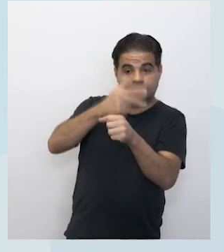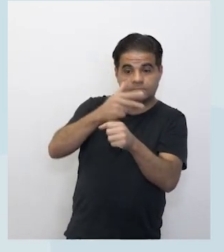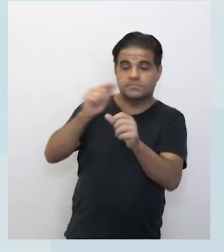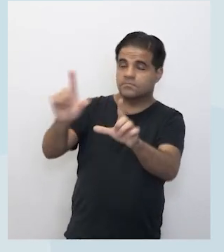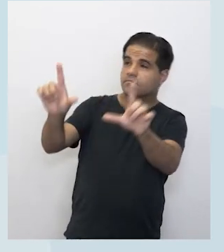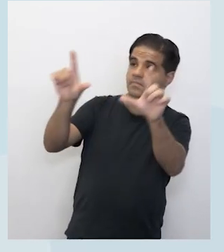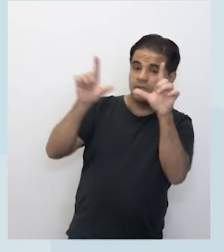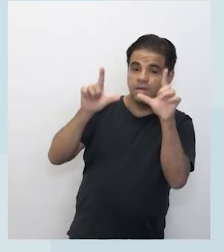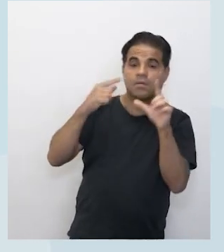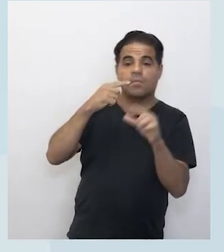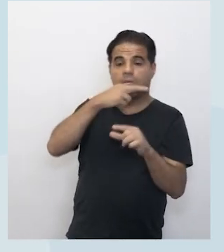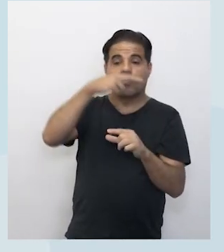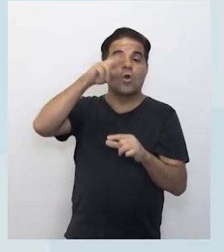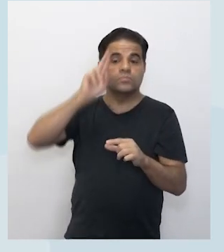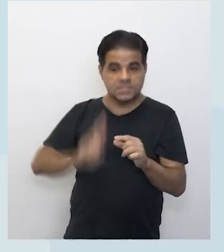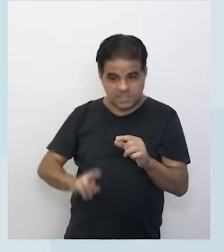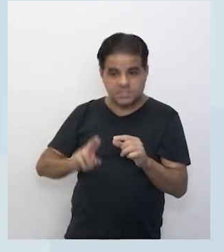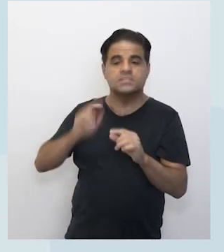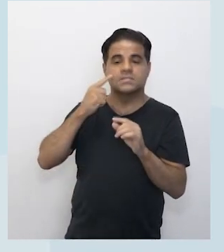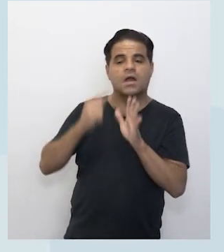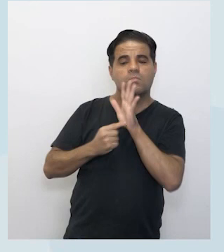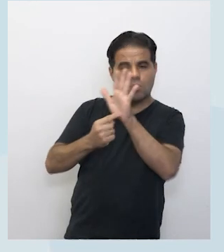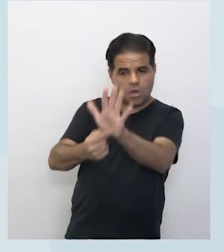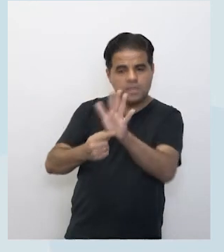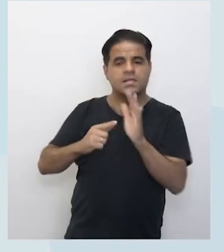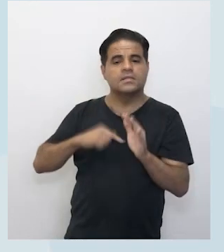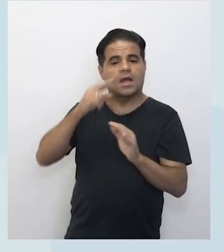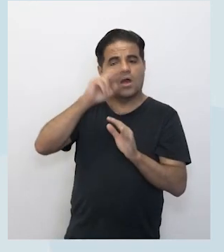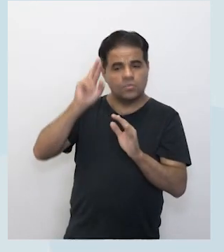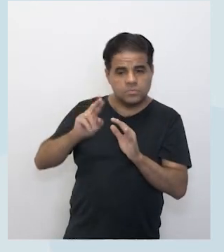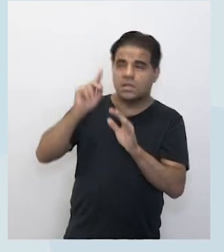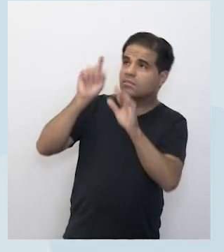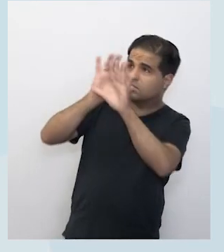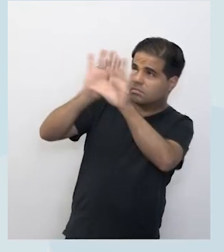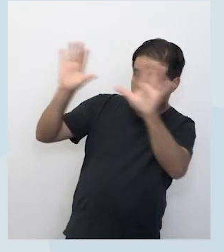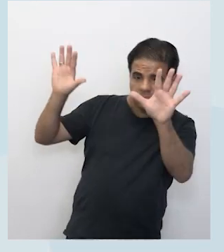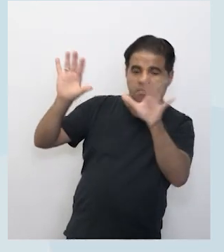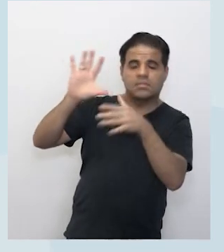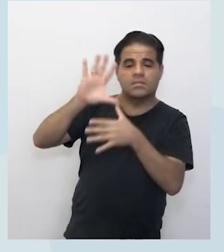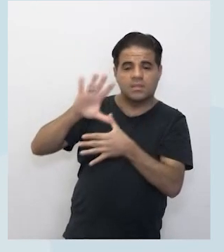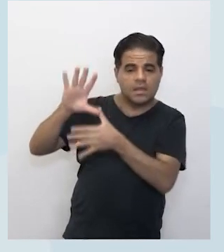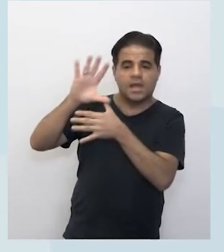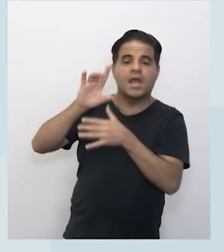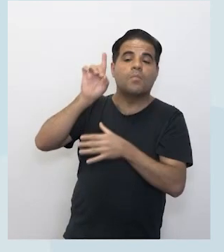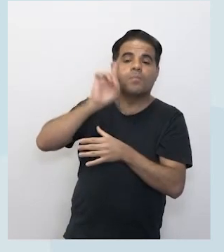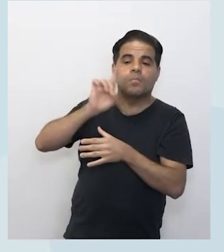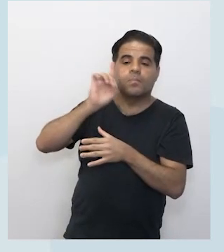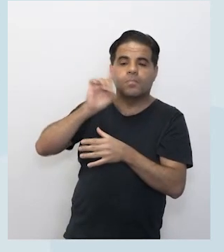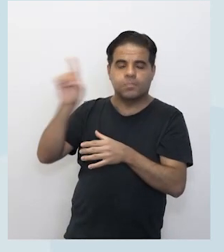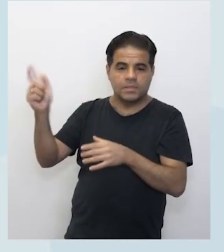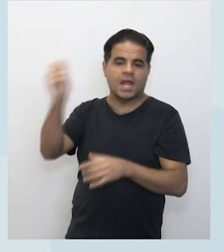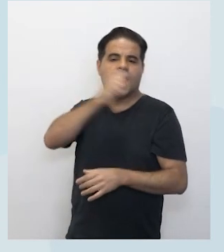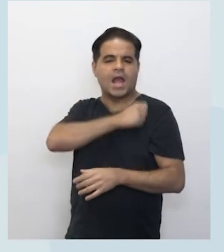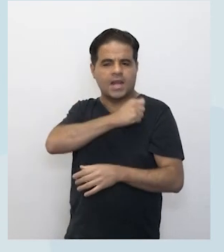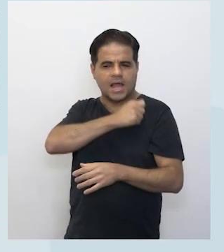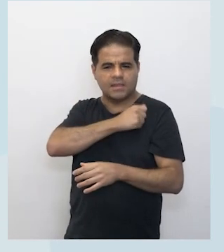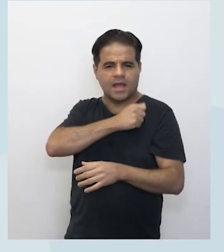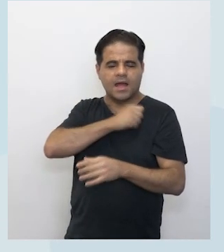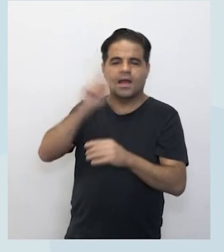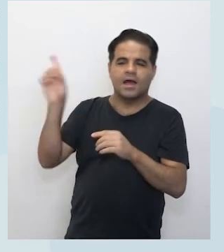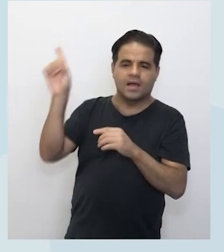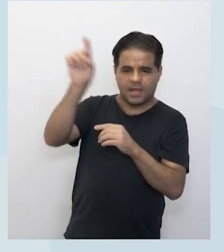a Rússia, né? Isso, Lá hoje da nós Sibéria, temos a né? Rússia Hoje. e ali Onde é os Estados Unidos. Canadá, Estados Unidos. Isso.